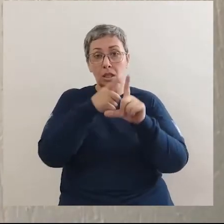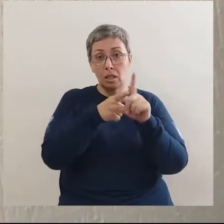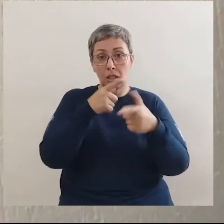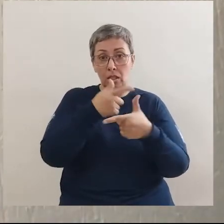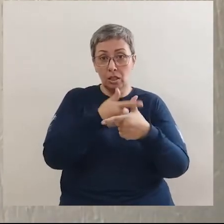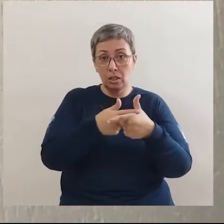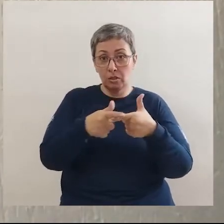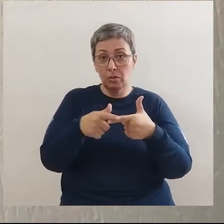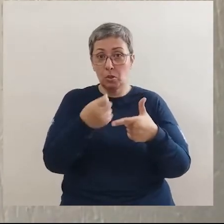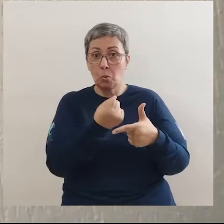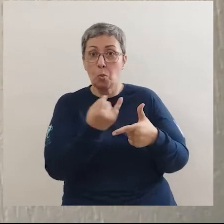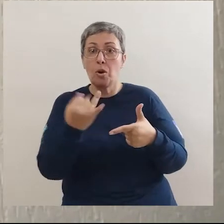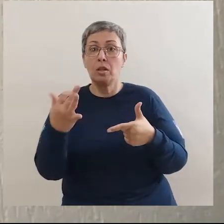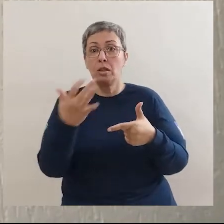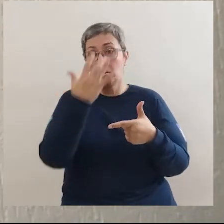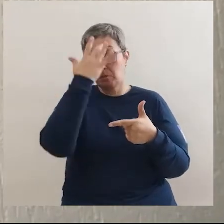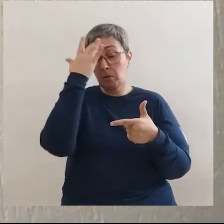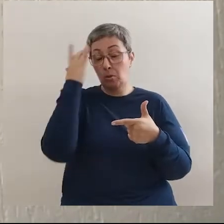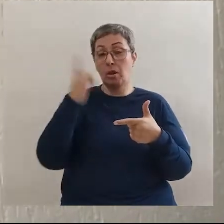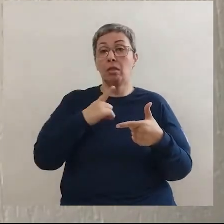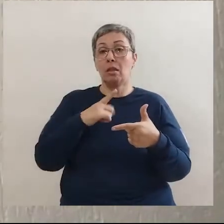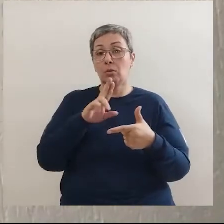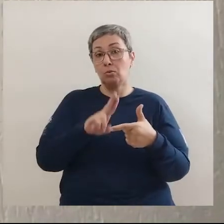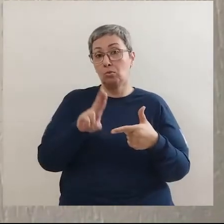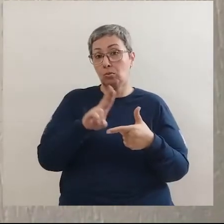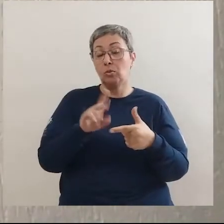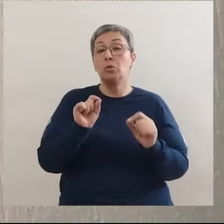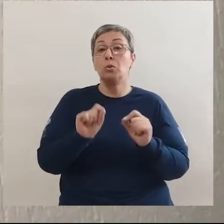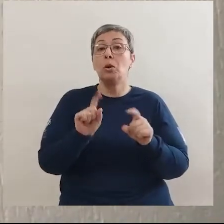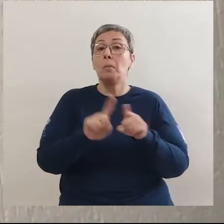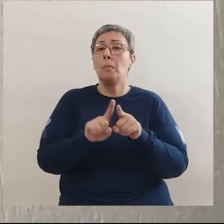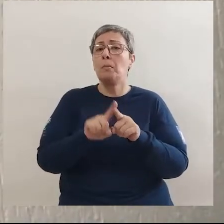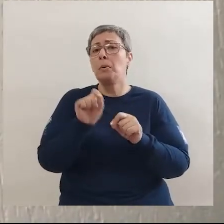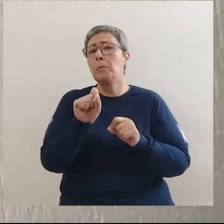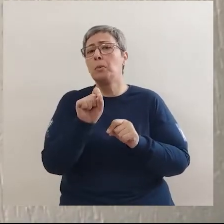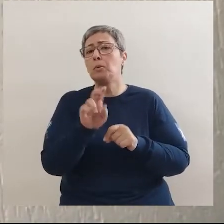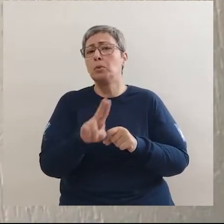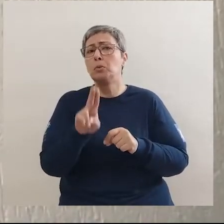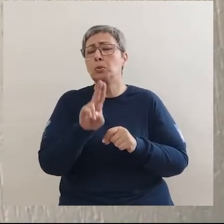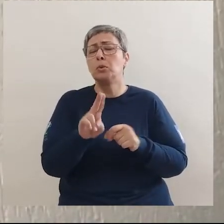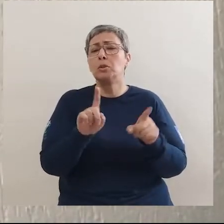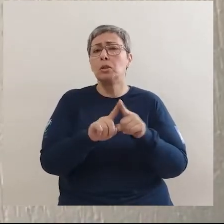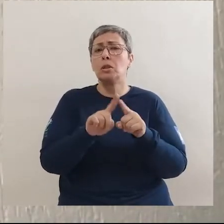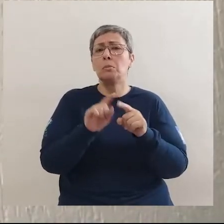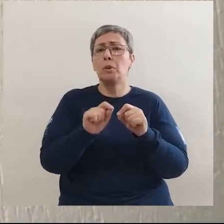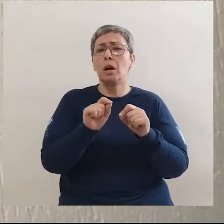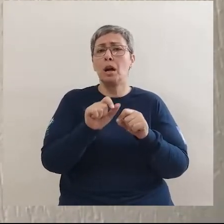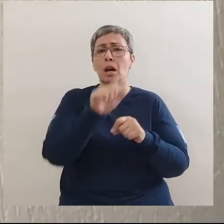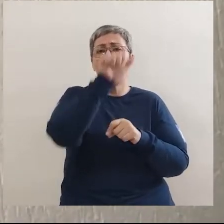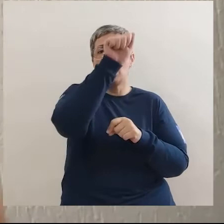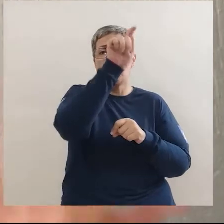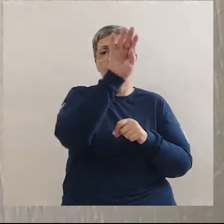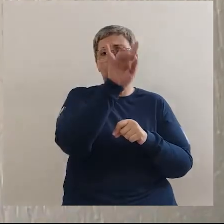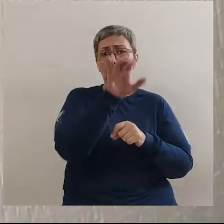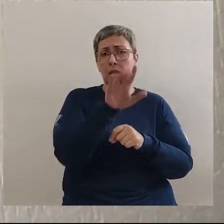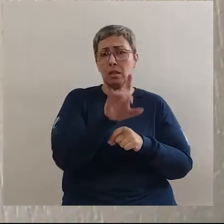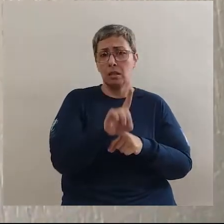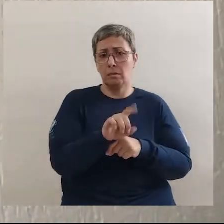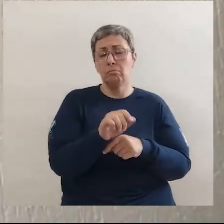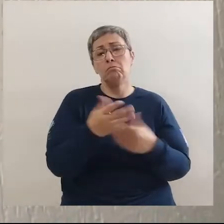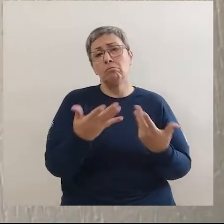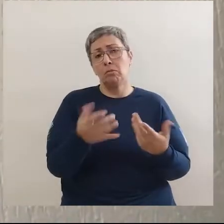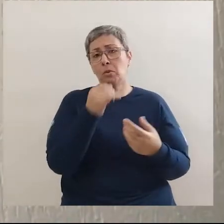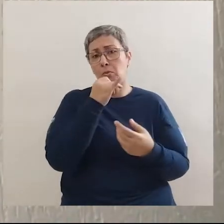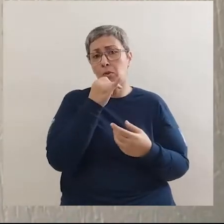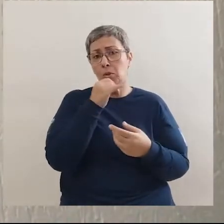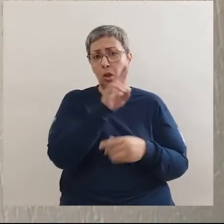quantidade de pessoas que a gente utilizou. E a gente também pode trabalhar com a ordem alfabética, tá? Colocando os nomes, por exemplo,